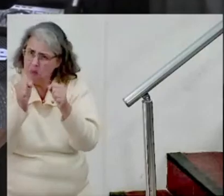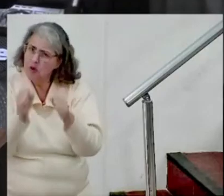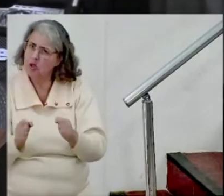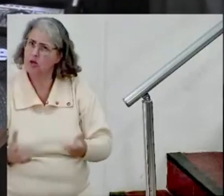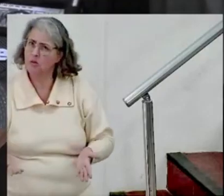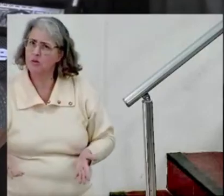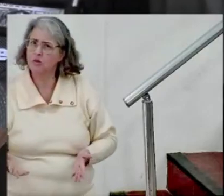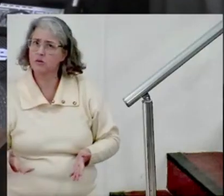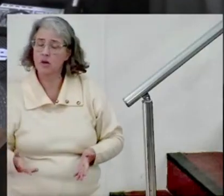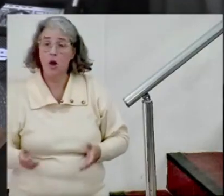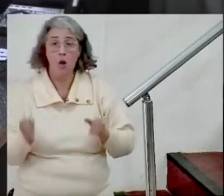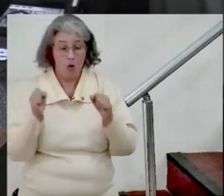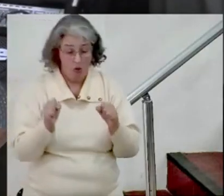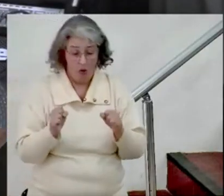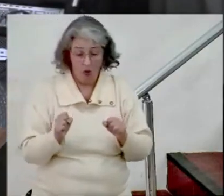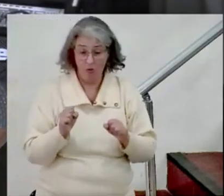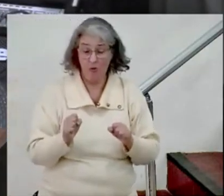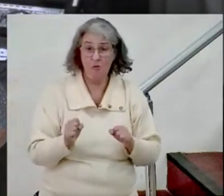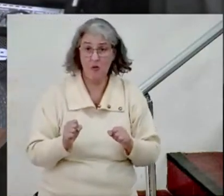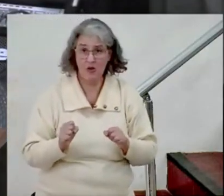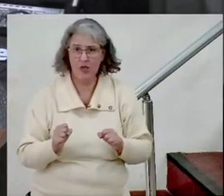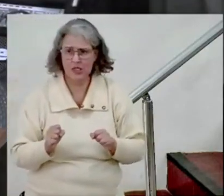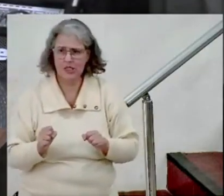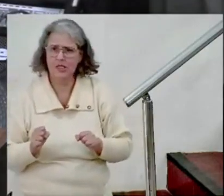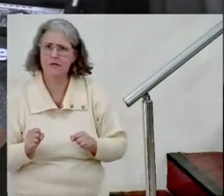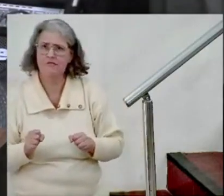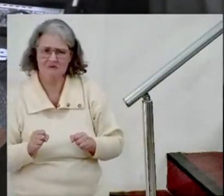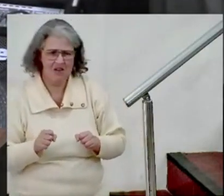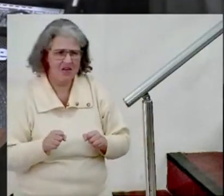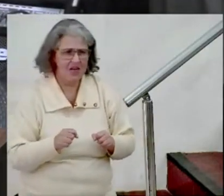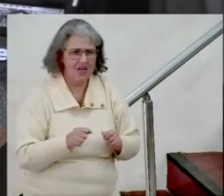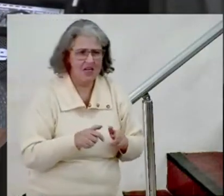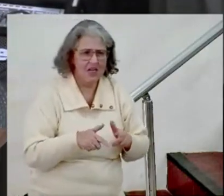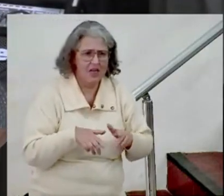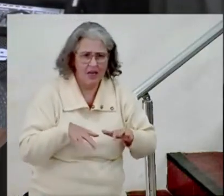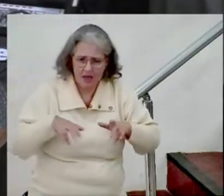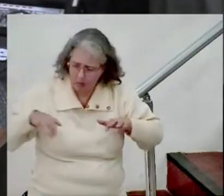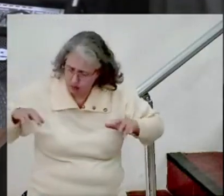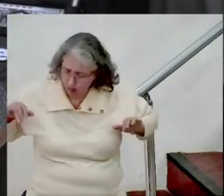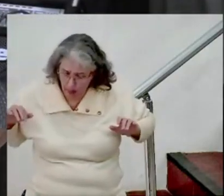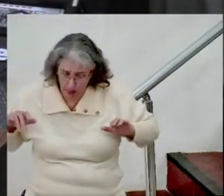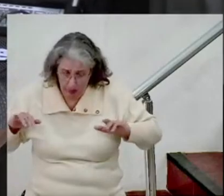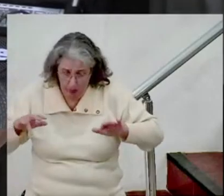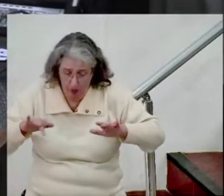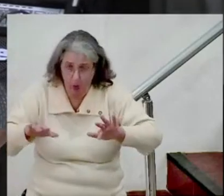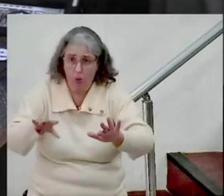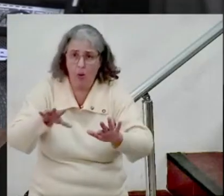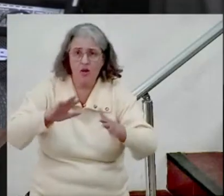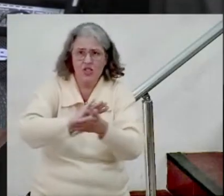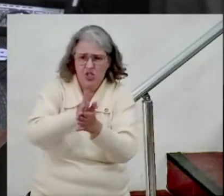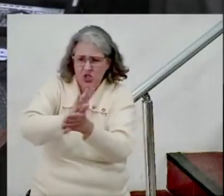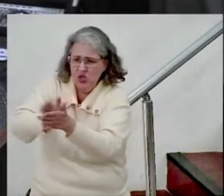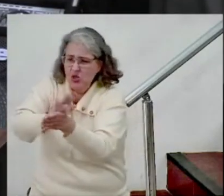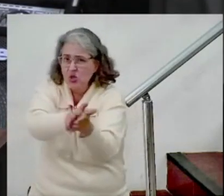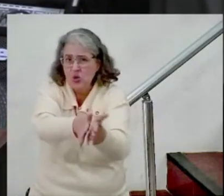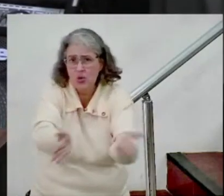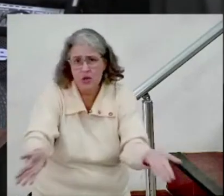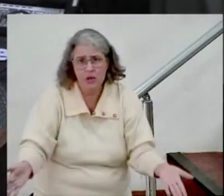pronto. E como existe uma ameaça real quando ele escreve para o rei Ezequias dizendo, que confiança é essa?